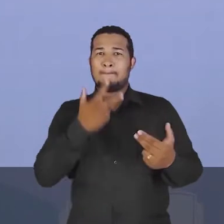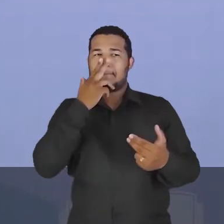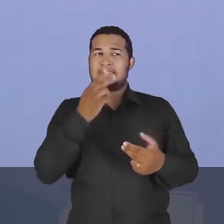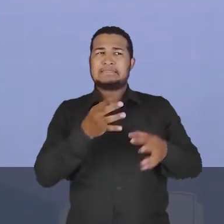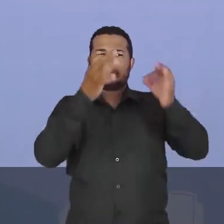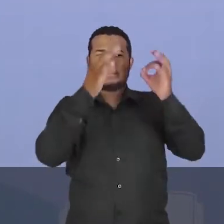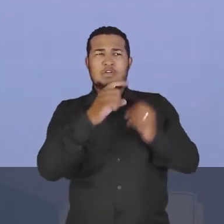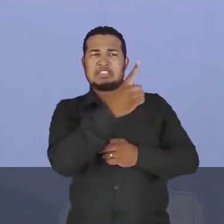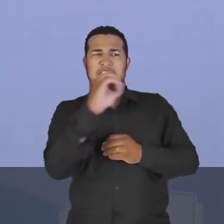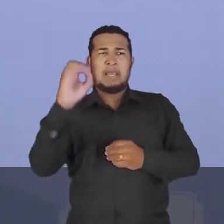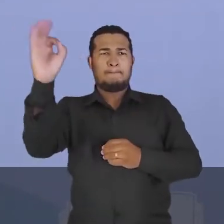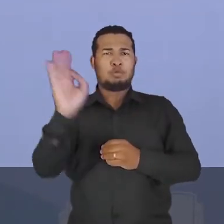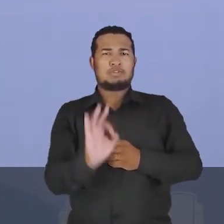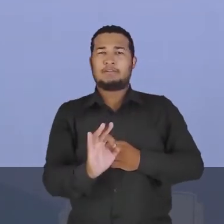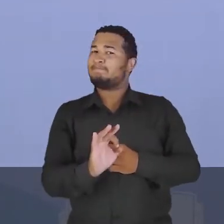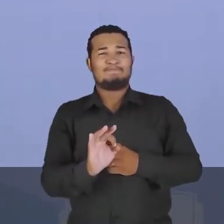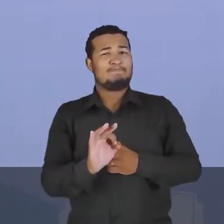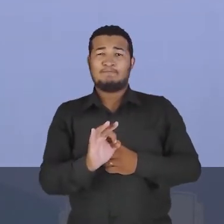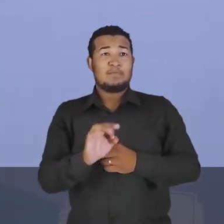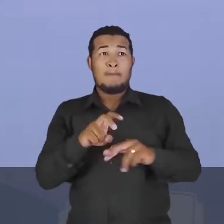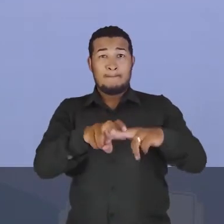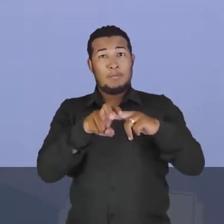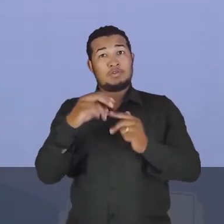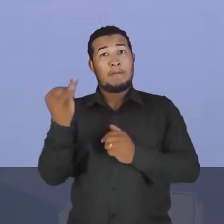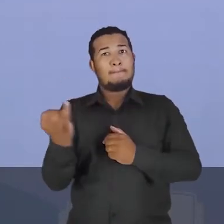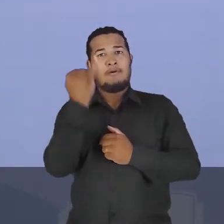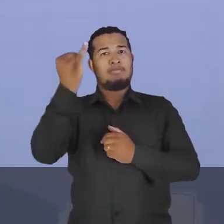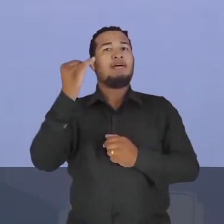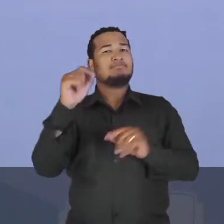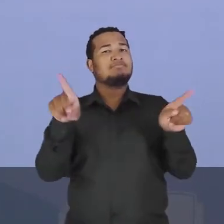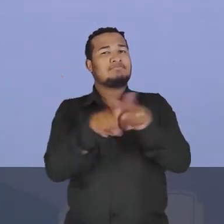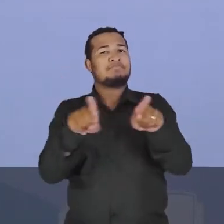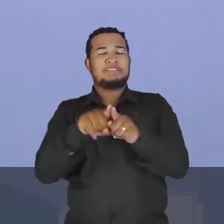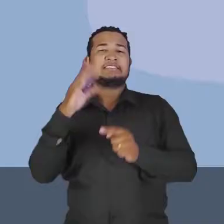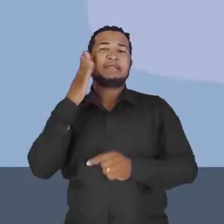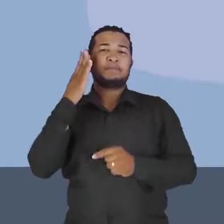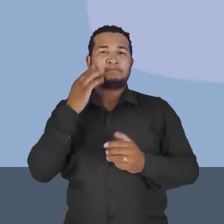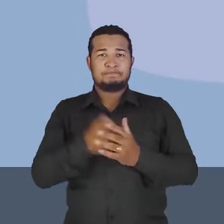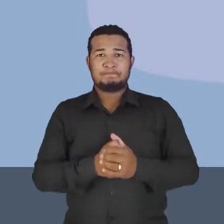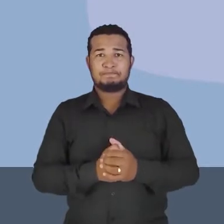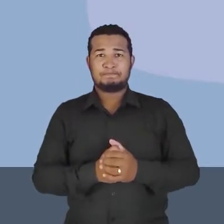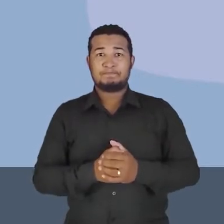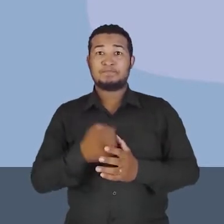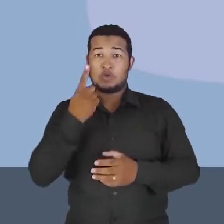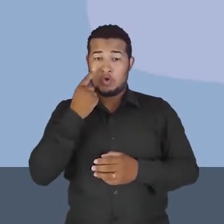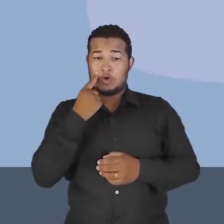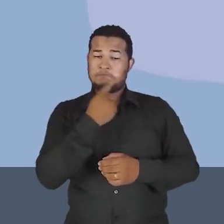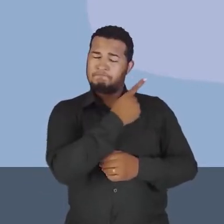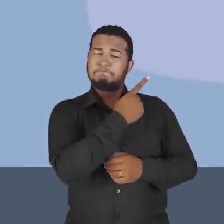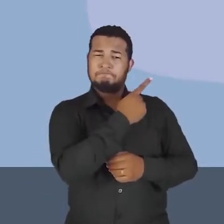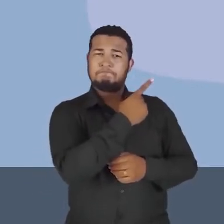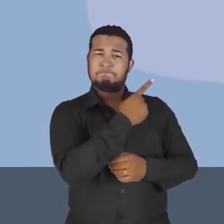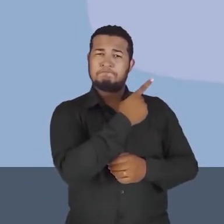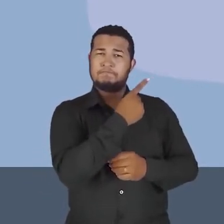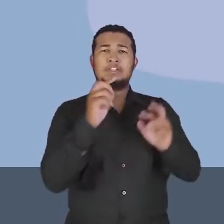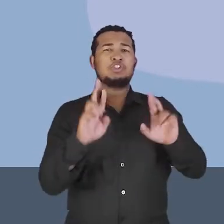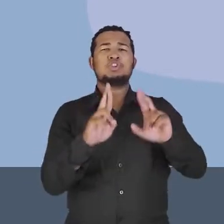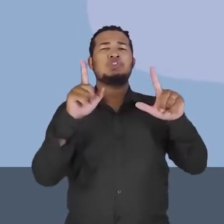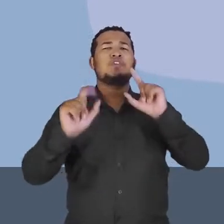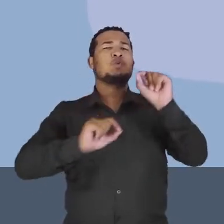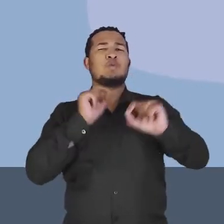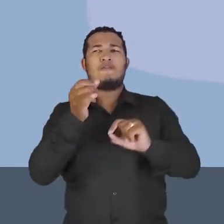da população. Então, isso aqui é um ponto importante da gente destacar. E observa comigo aqui no slide a diferença daqui de uma questão